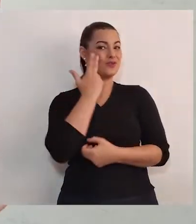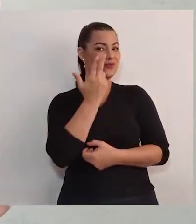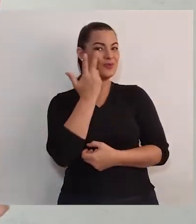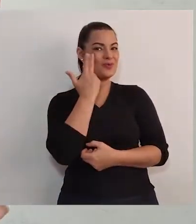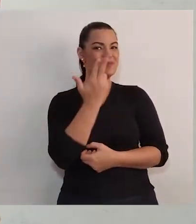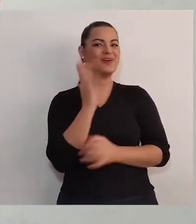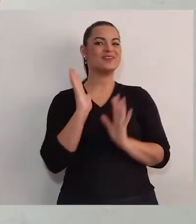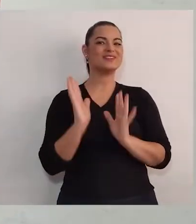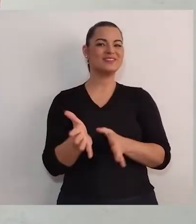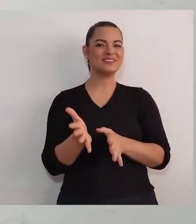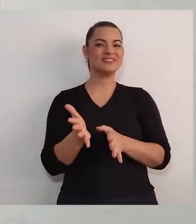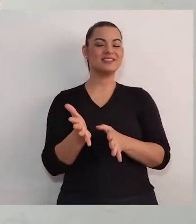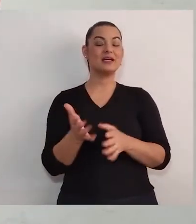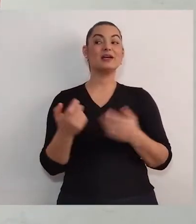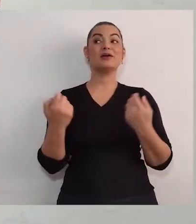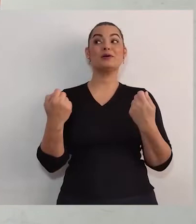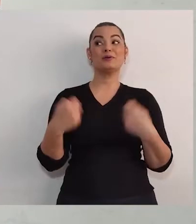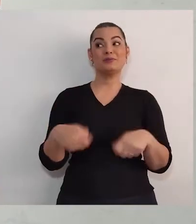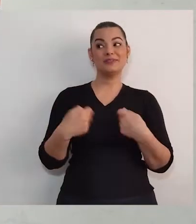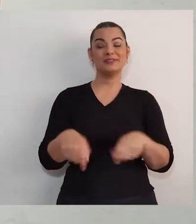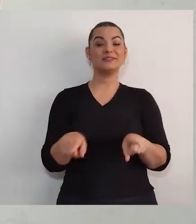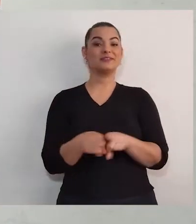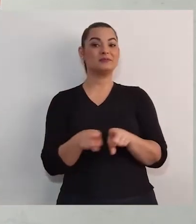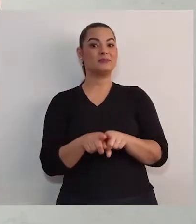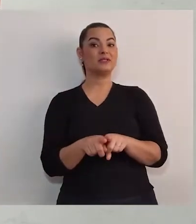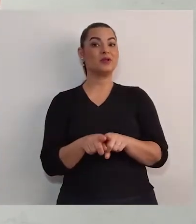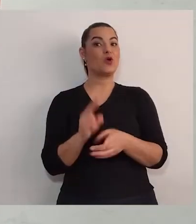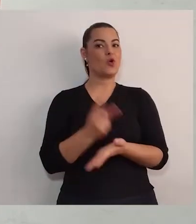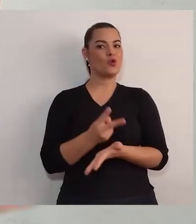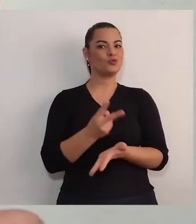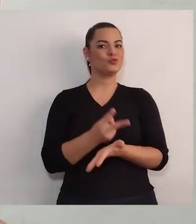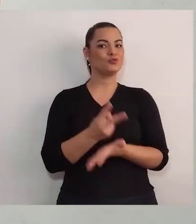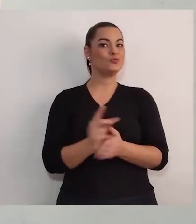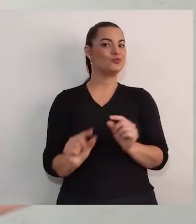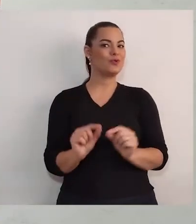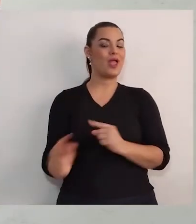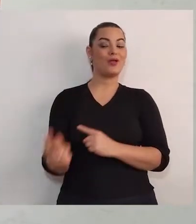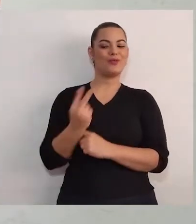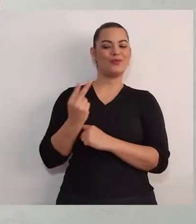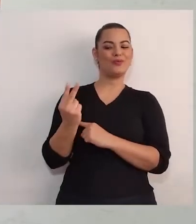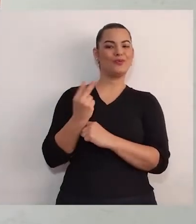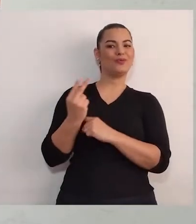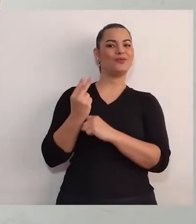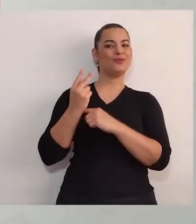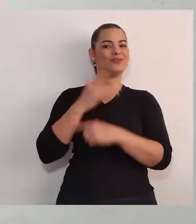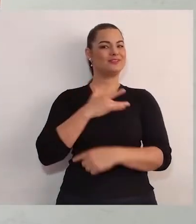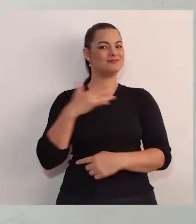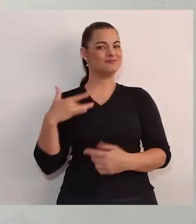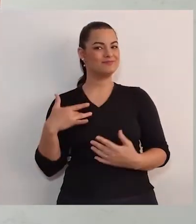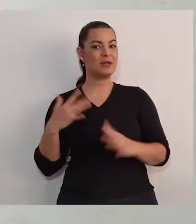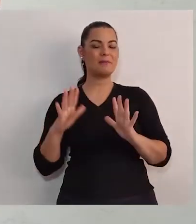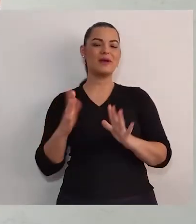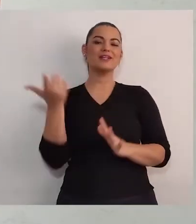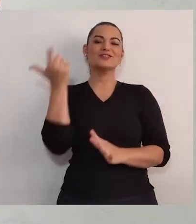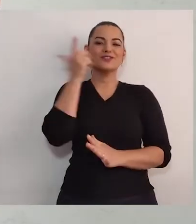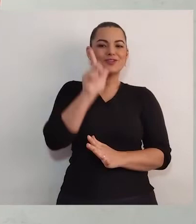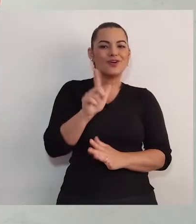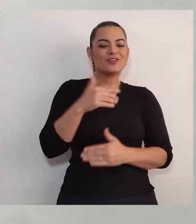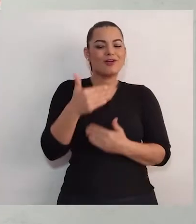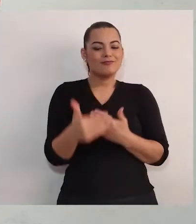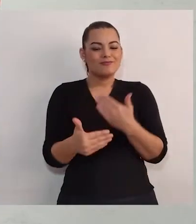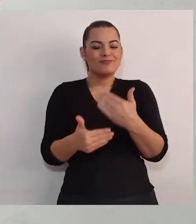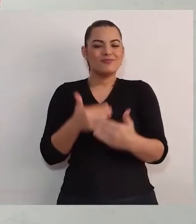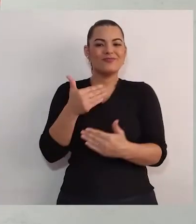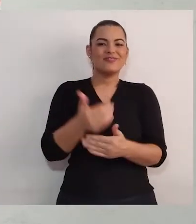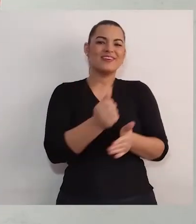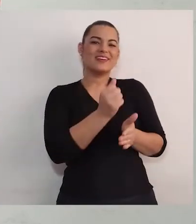de normalidade. Ainda precisamos nos cuidar, mas conseguimos aos poucos retornar aí às nossas